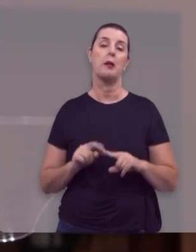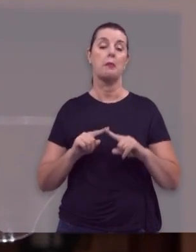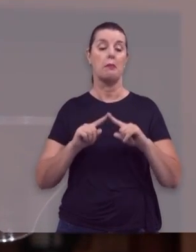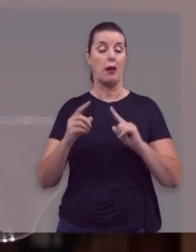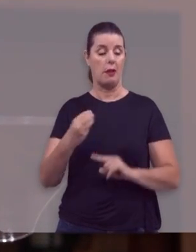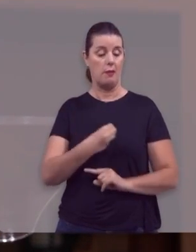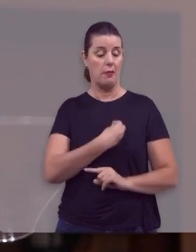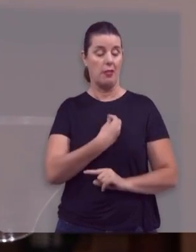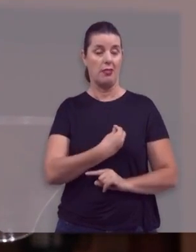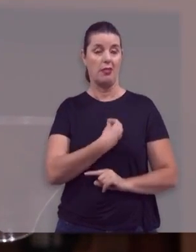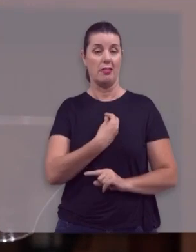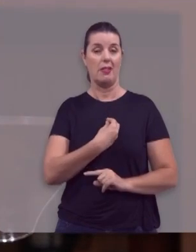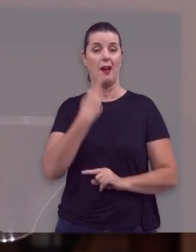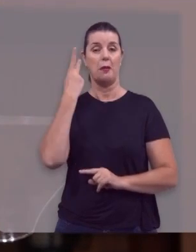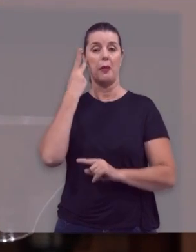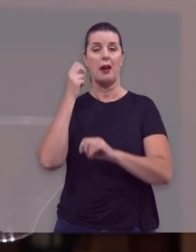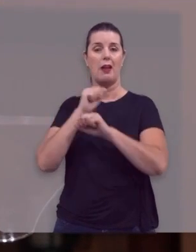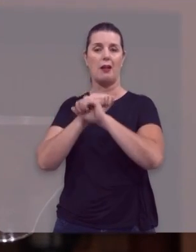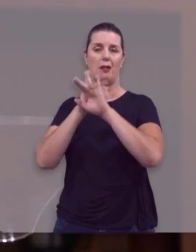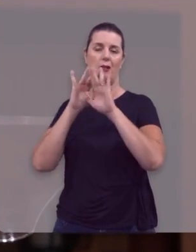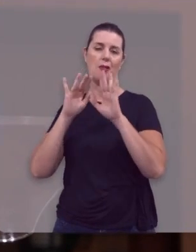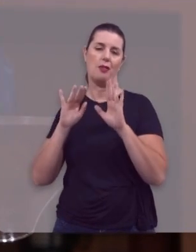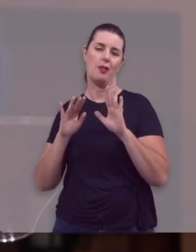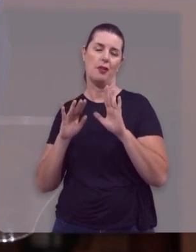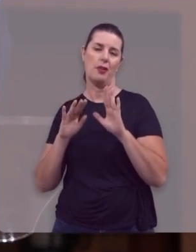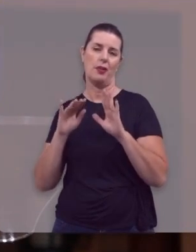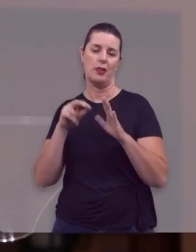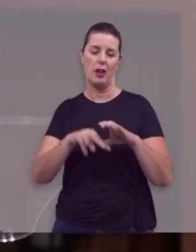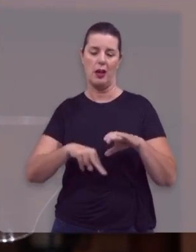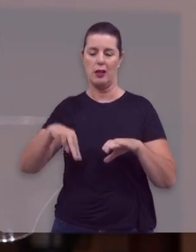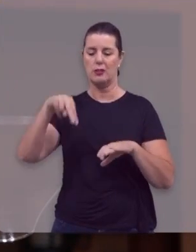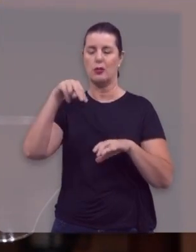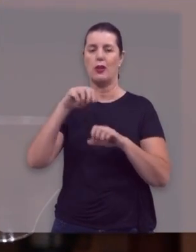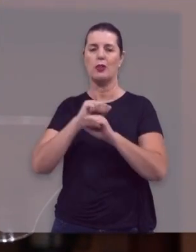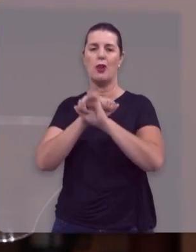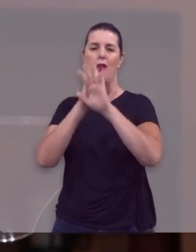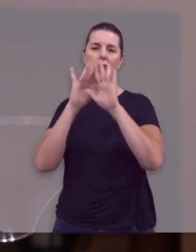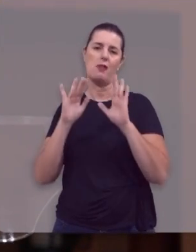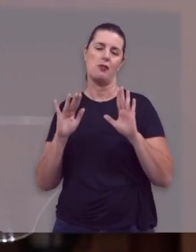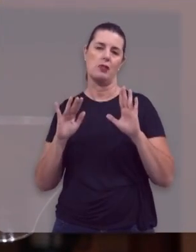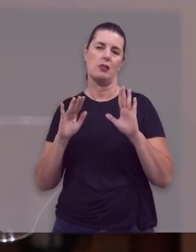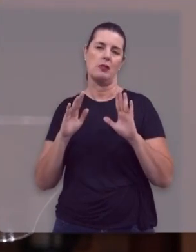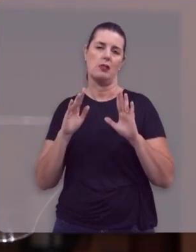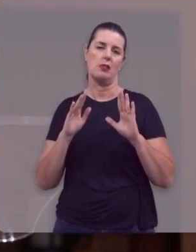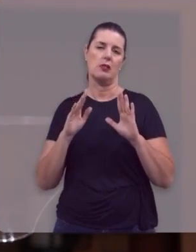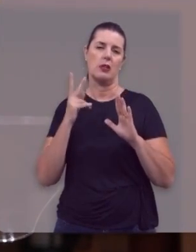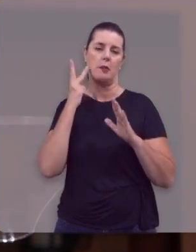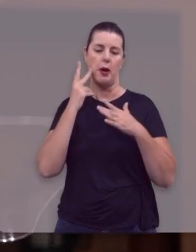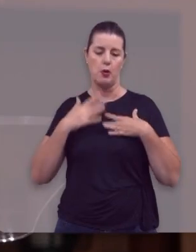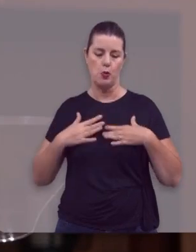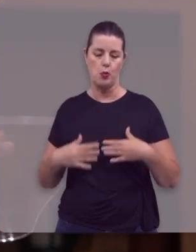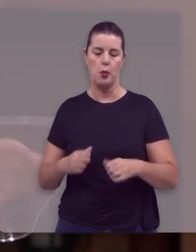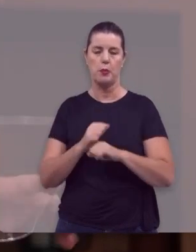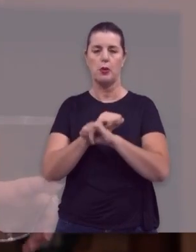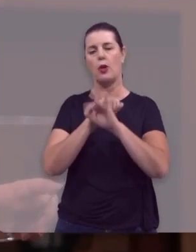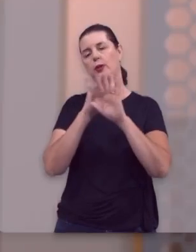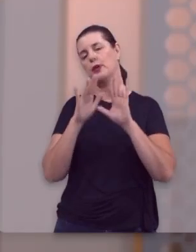desfrutará desta glória bendita, de uma ressurreição gloriosa para um corpo